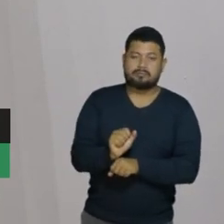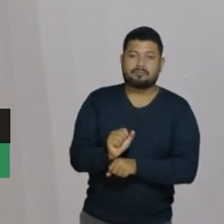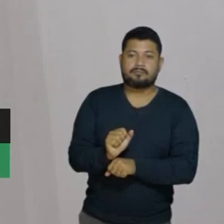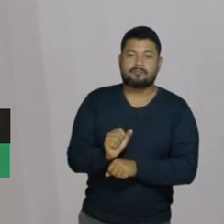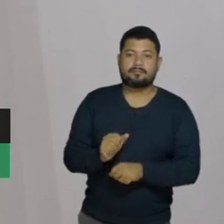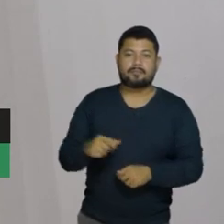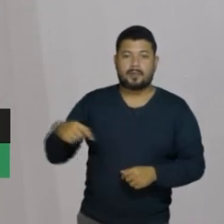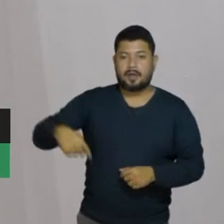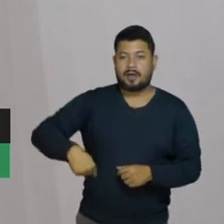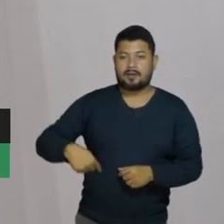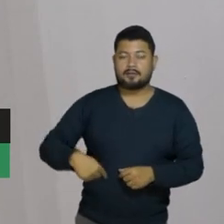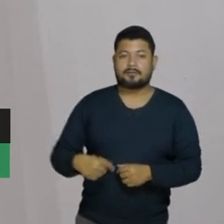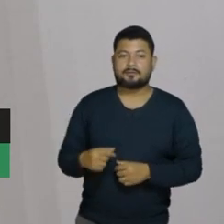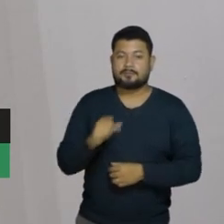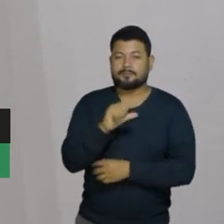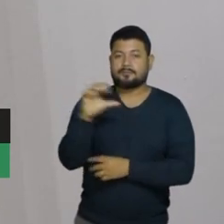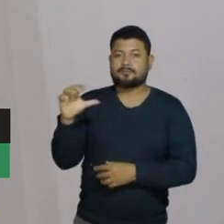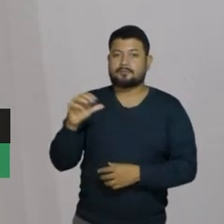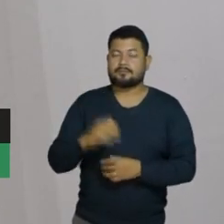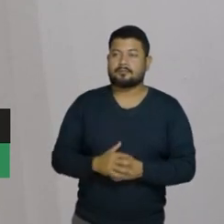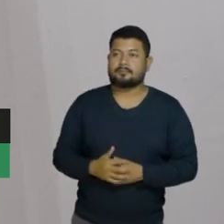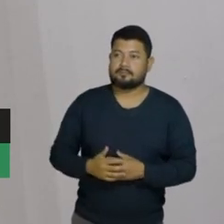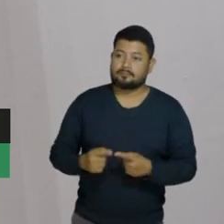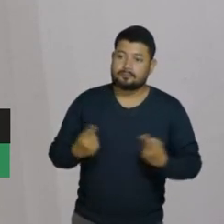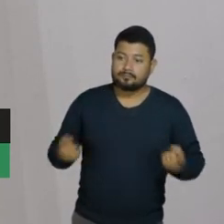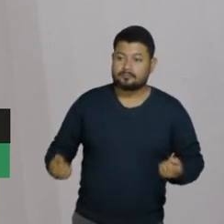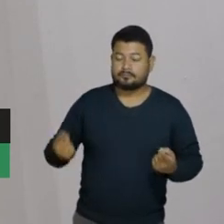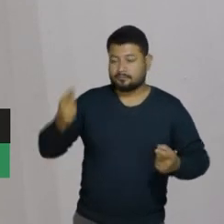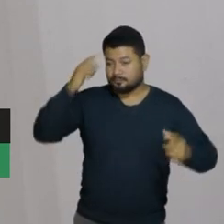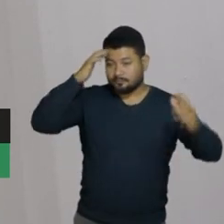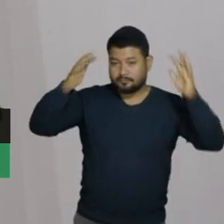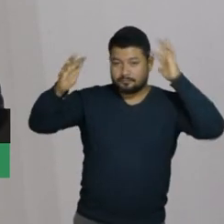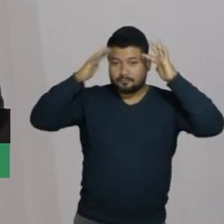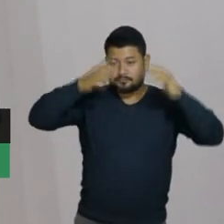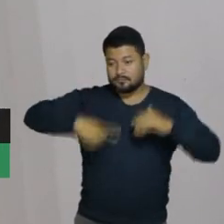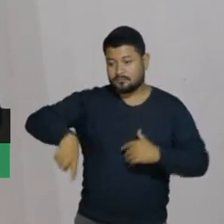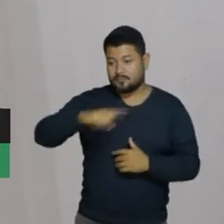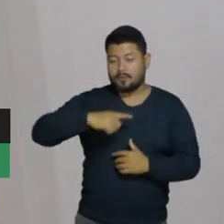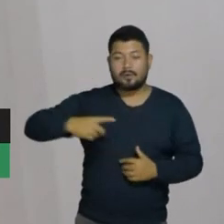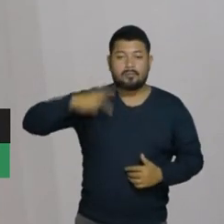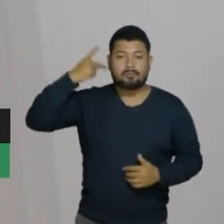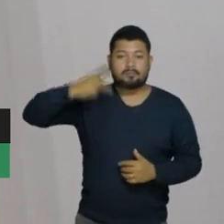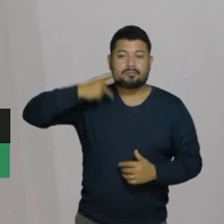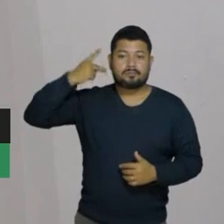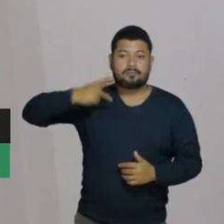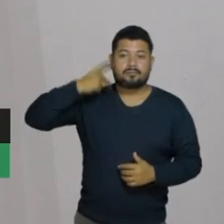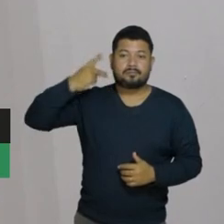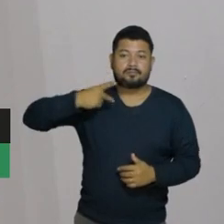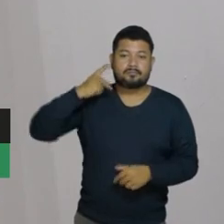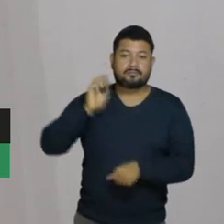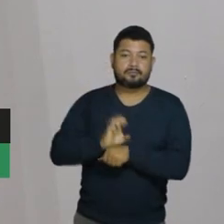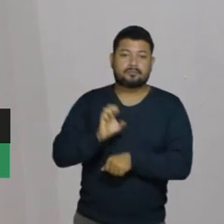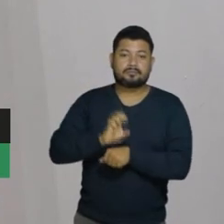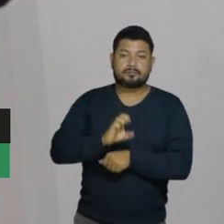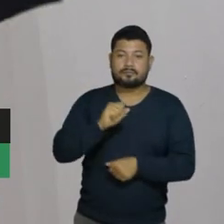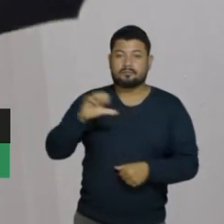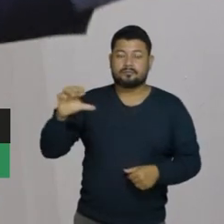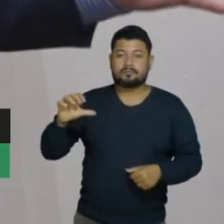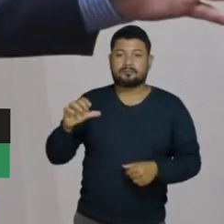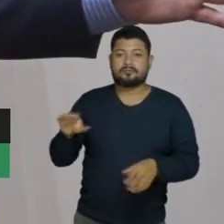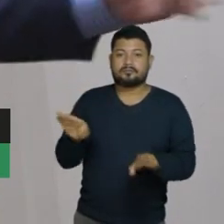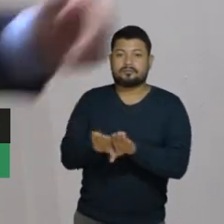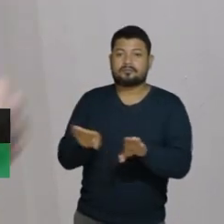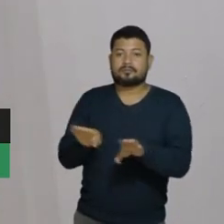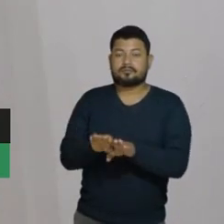É chegado o momento, deputado Mário Mota, de nós, os parlamentares do Estado de Santa Catarina,